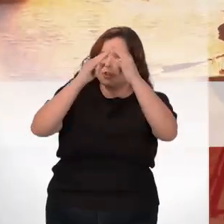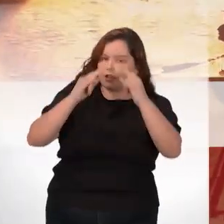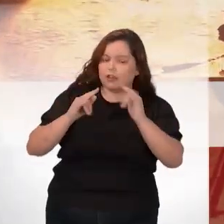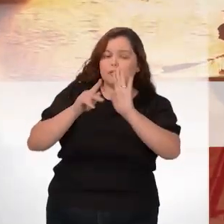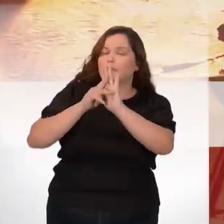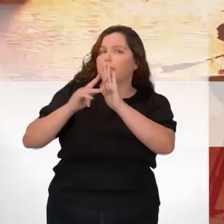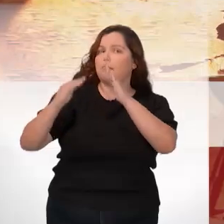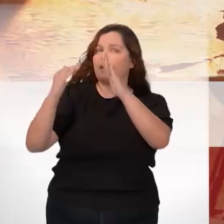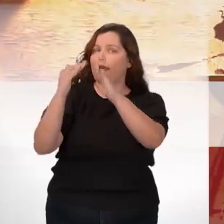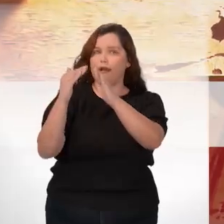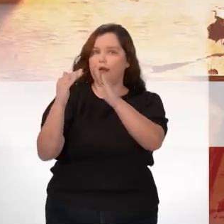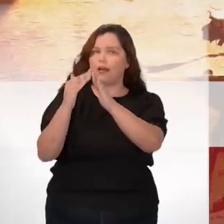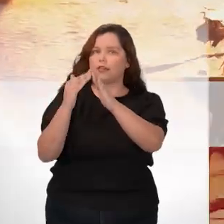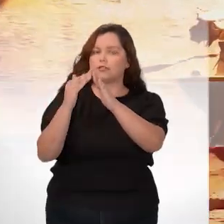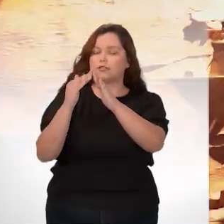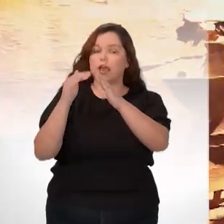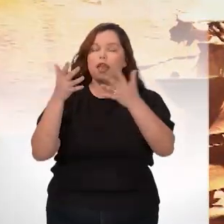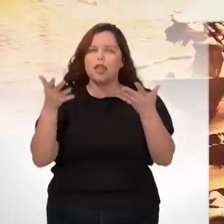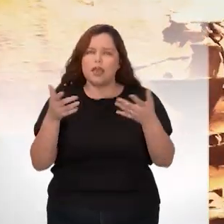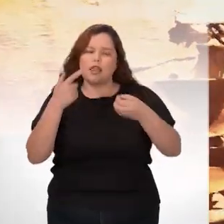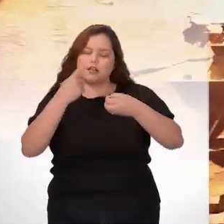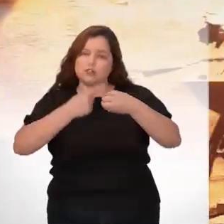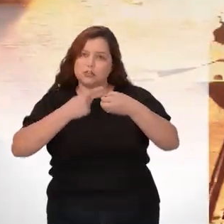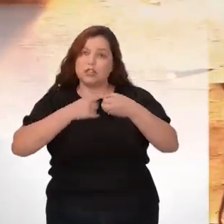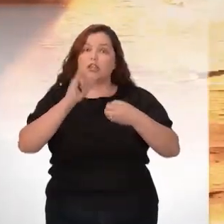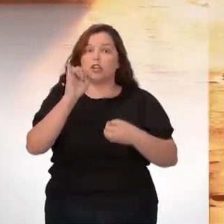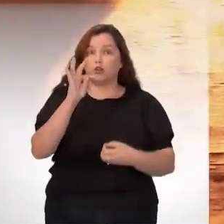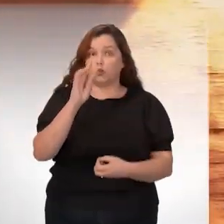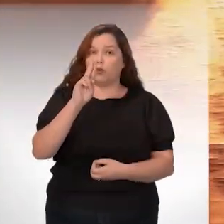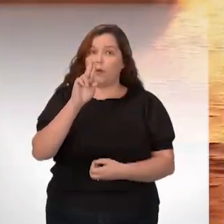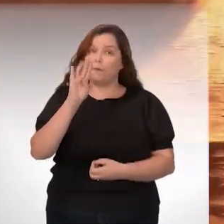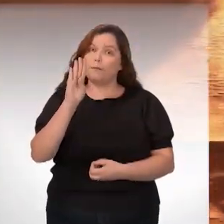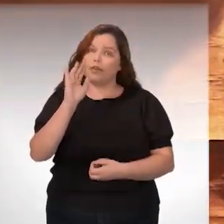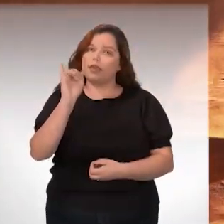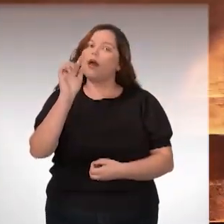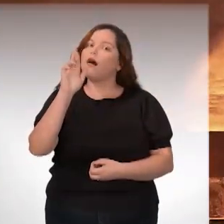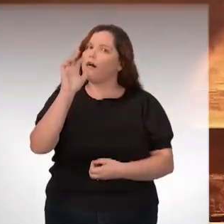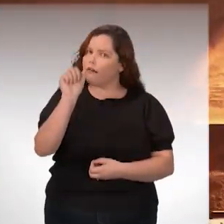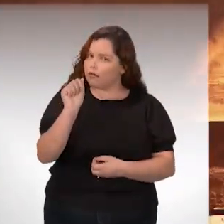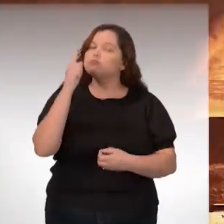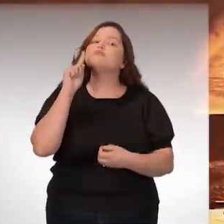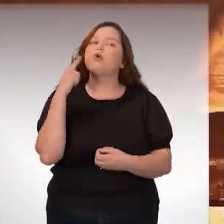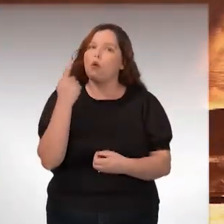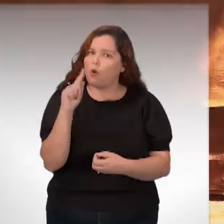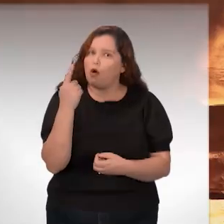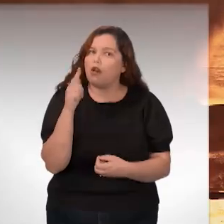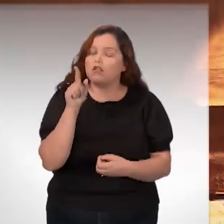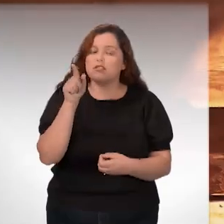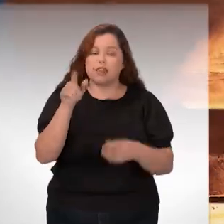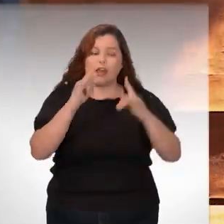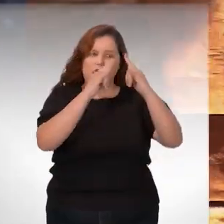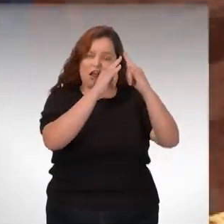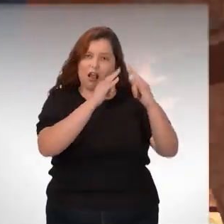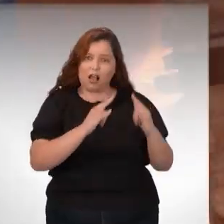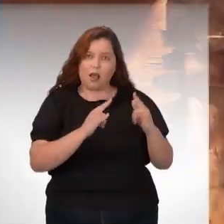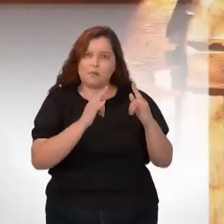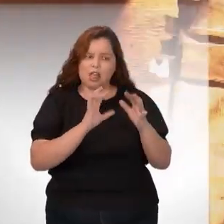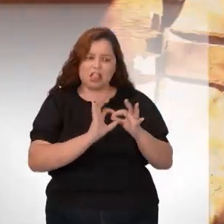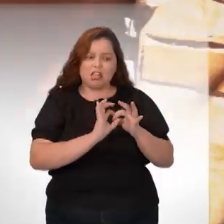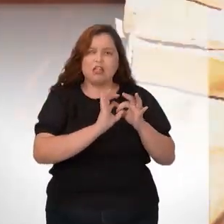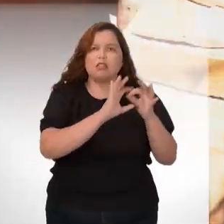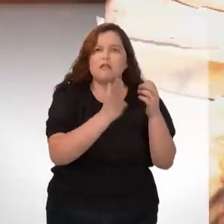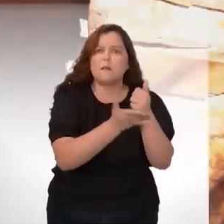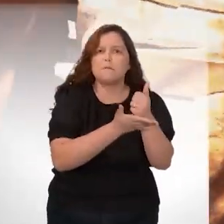a casa dele. Apesar de morar na cidade de Itumbiara, em Goiás, o senhor não tem acesso, no acampamento onde vive, a